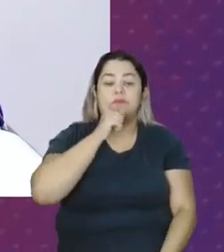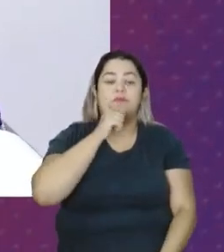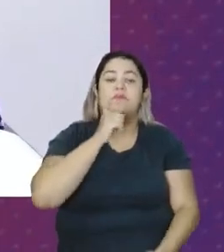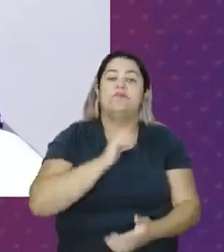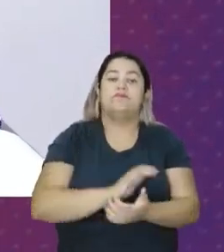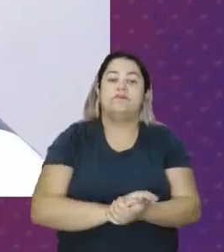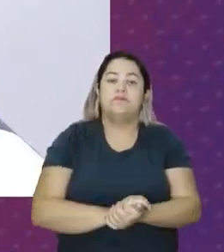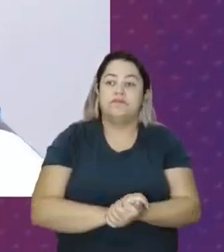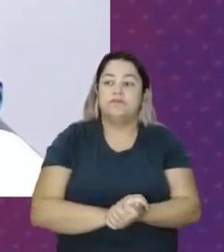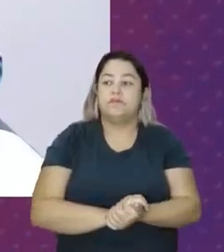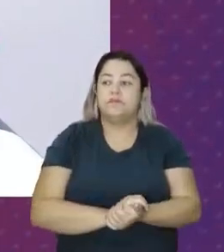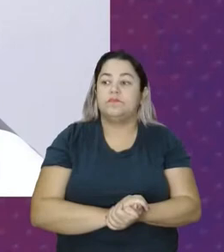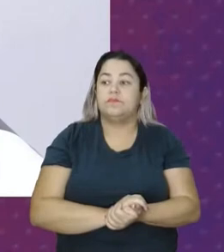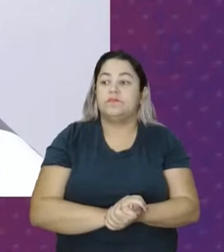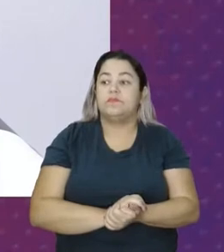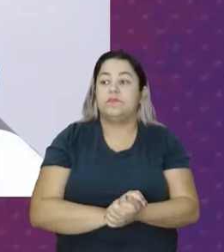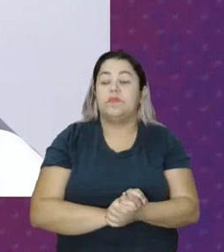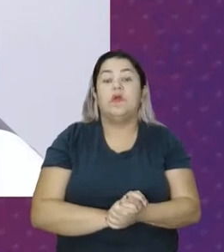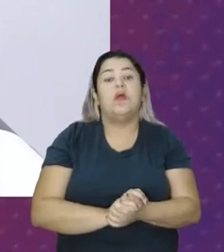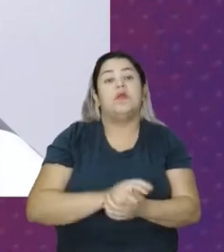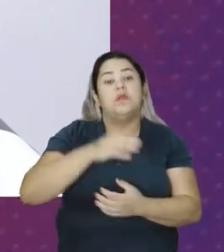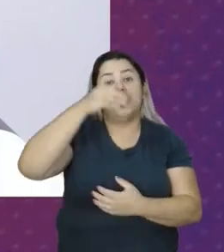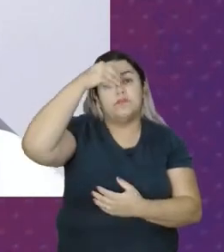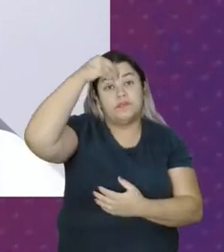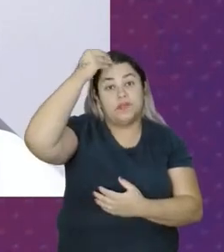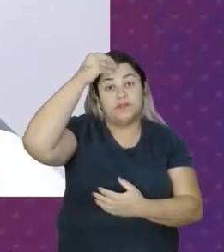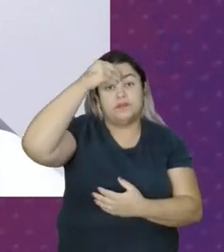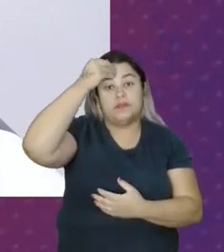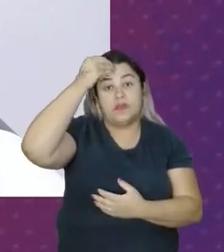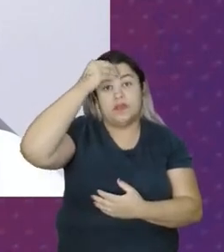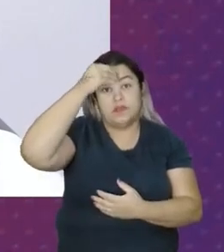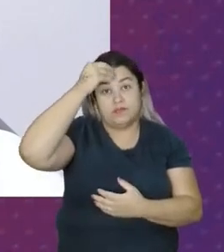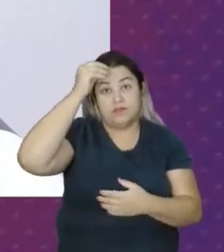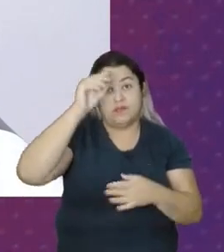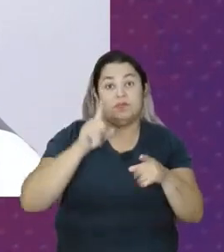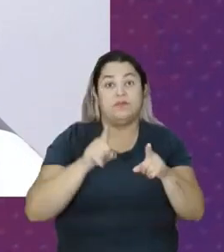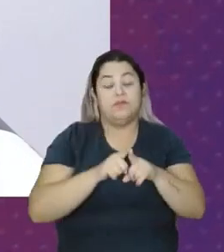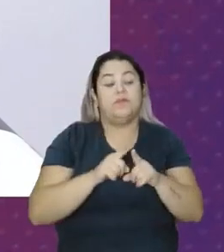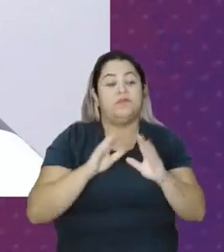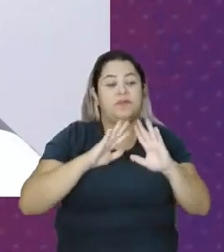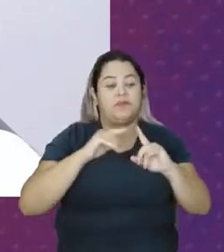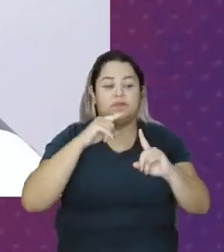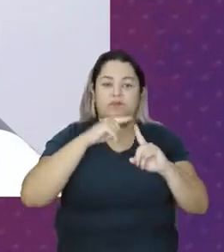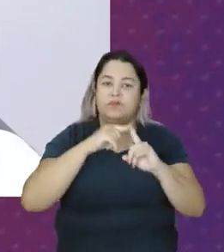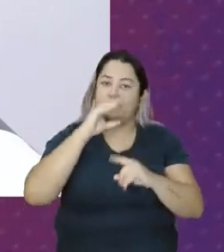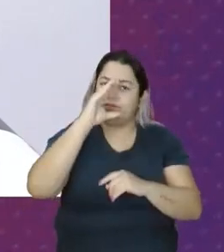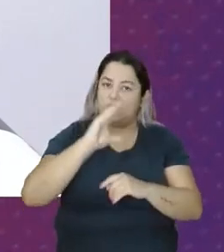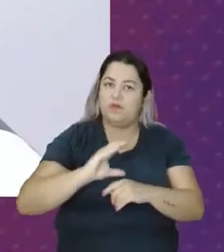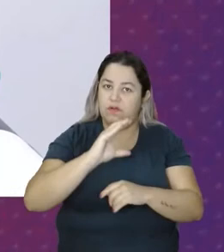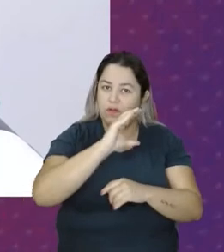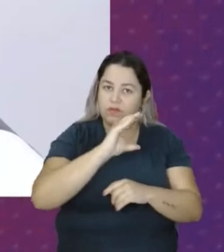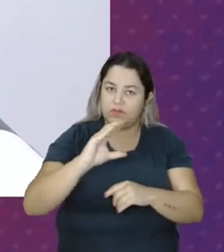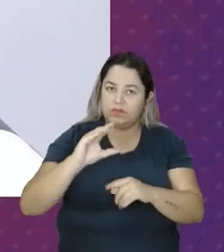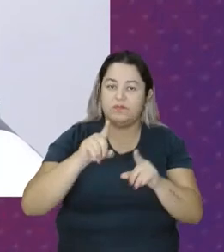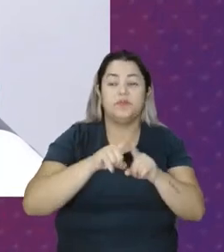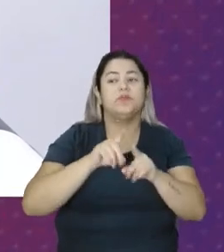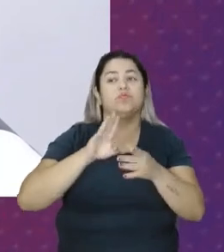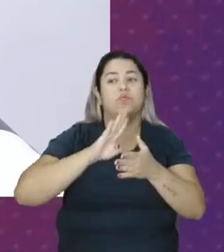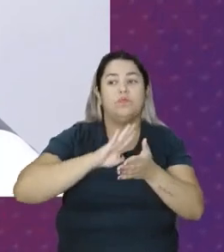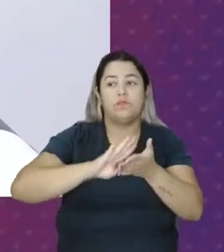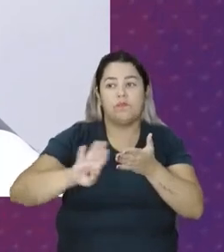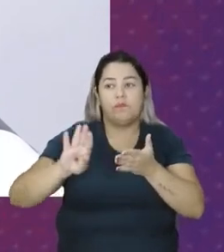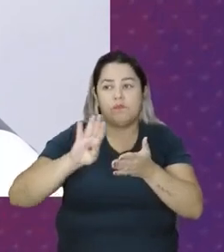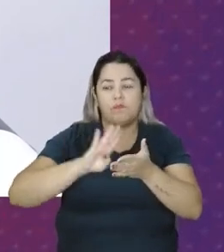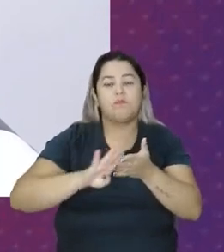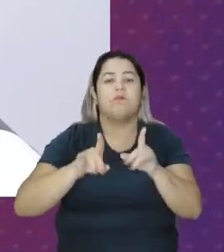jovens. E eram batizados, né? Eram batizados pela Igreja Católica, onde era retirado, negado